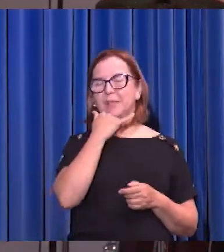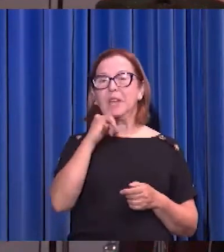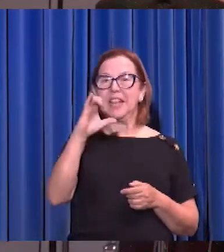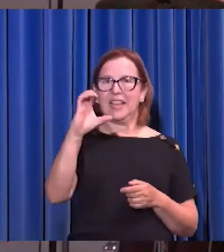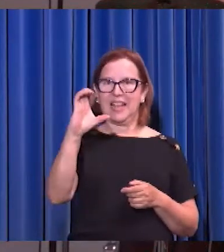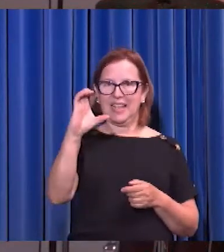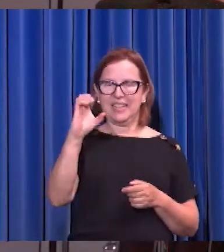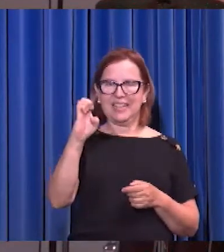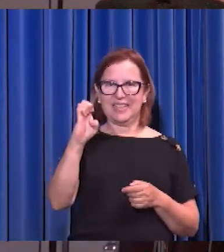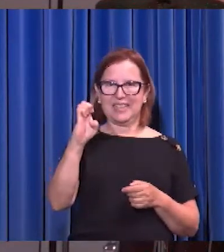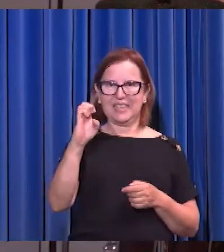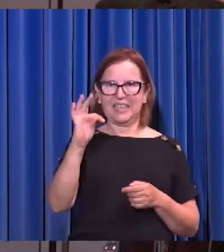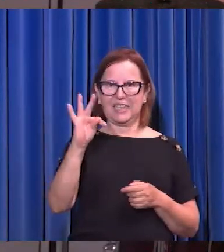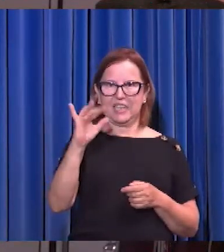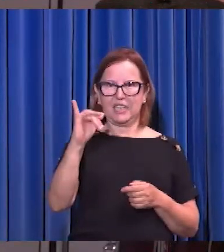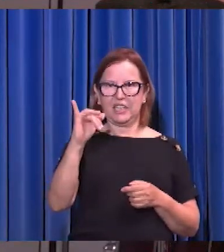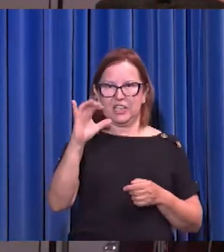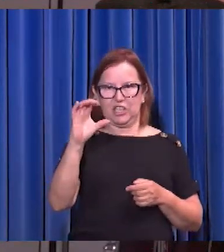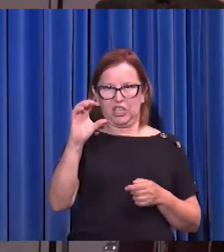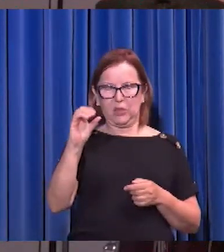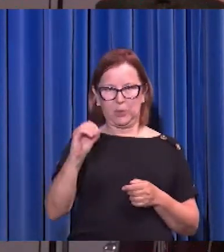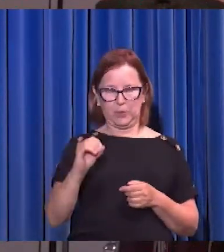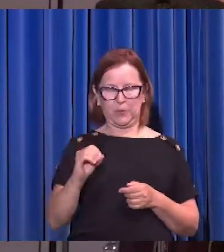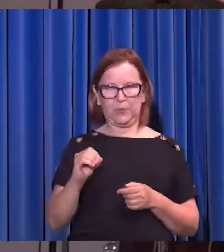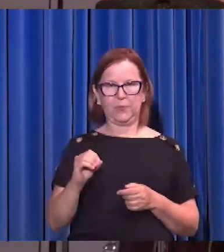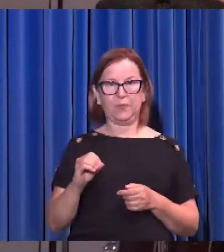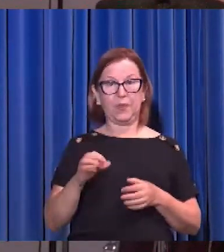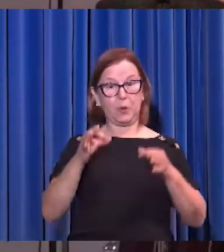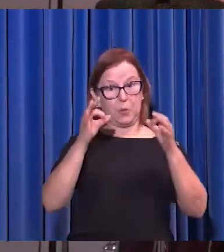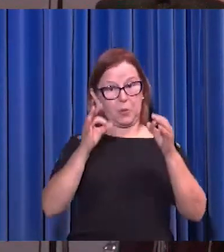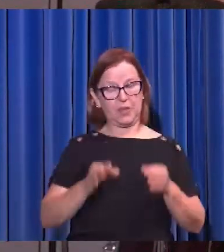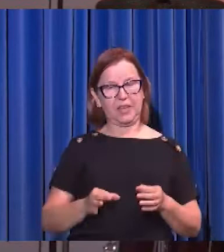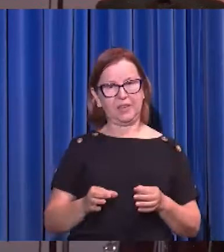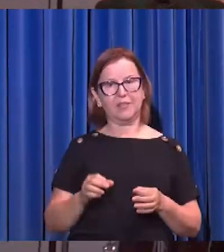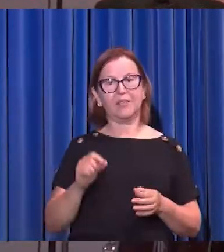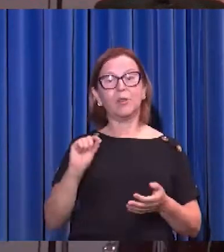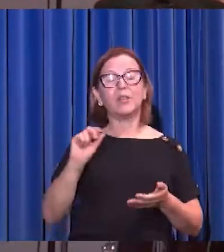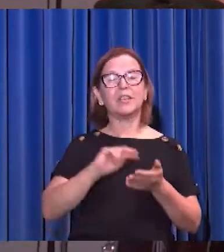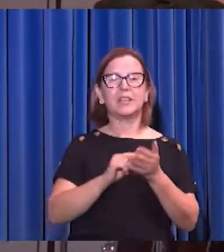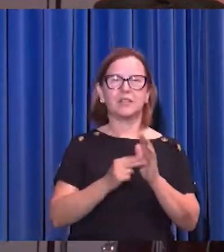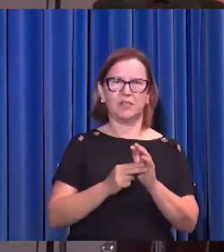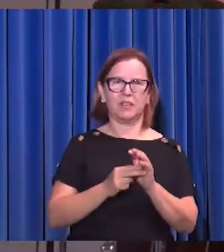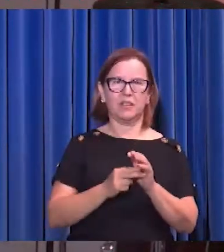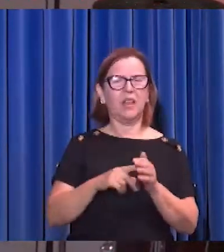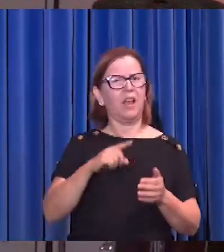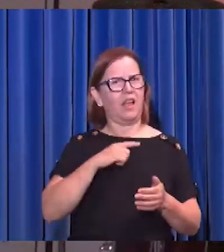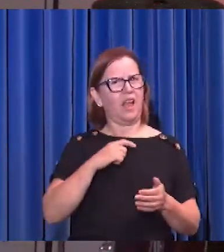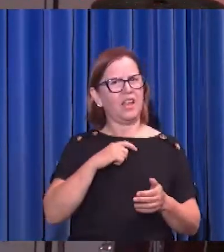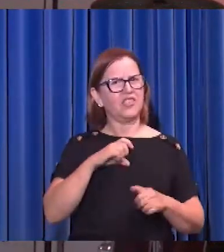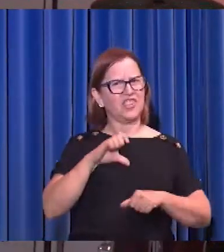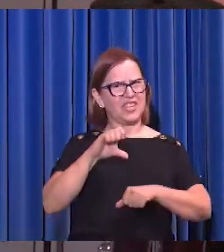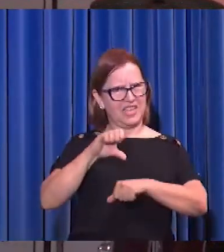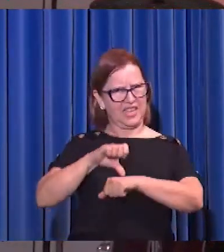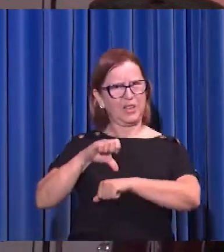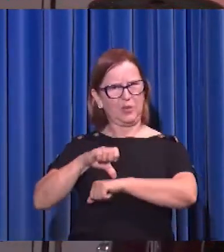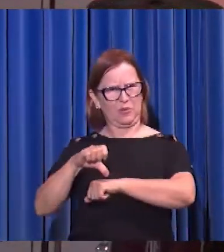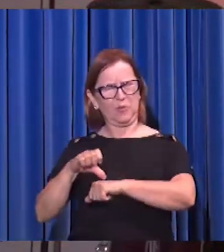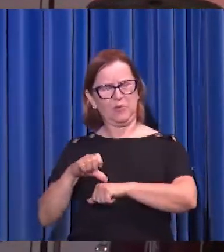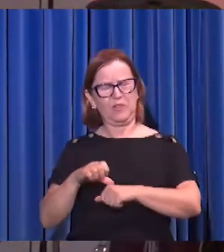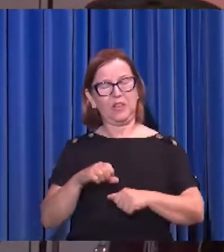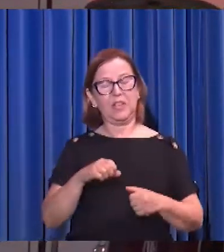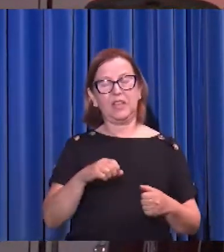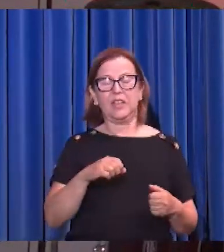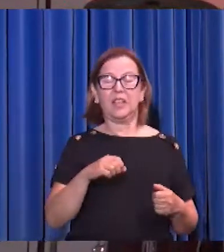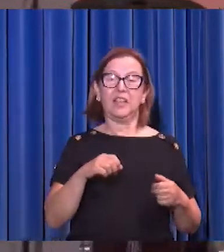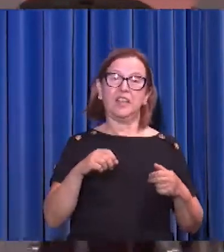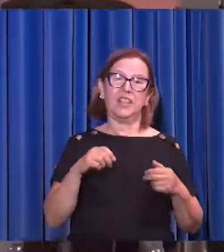que seria a diferença? Um cético honesto seria aquela pessoa que pode até ter dúvidas sobre certas verdades, sobre